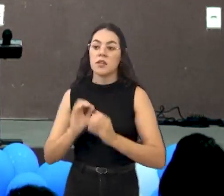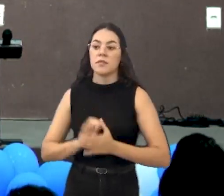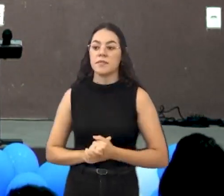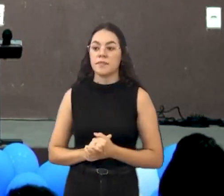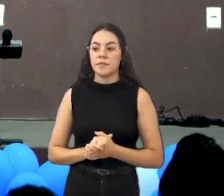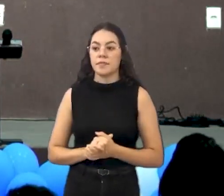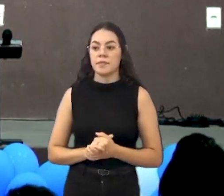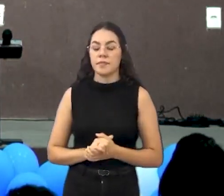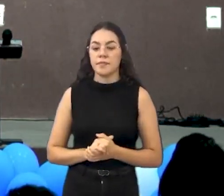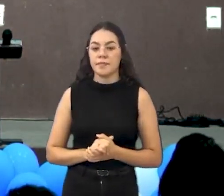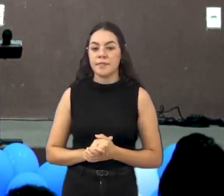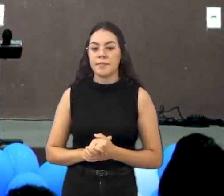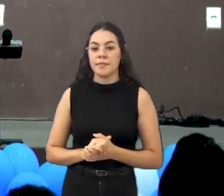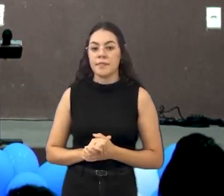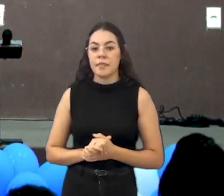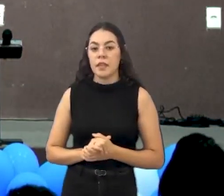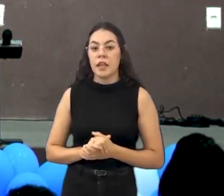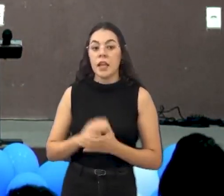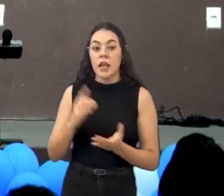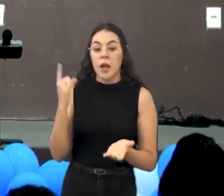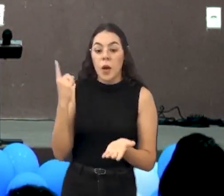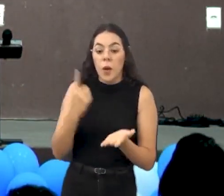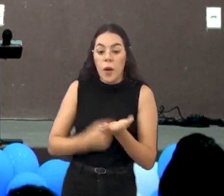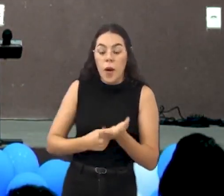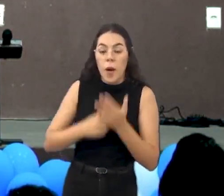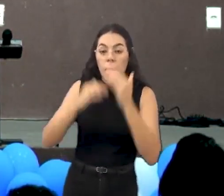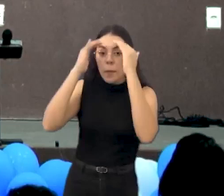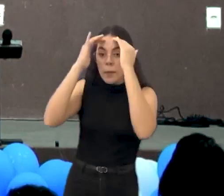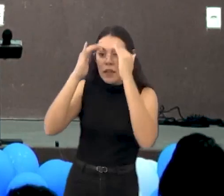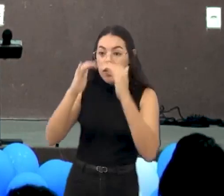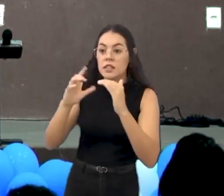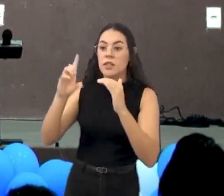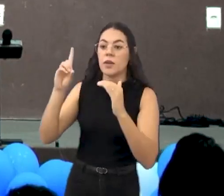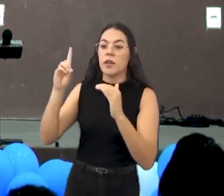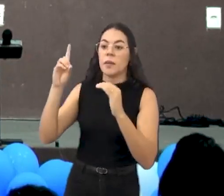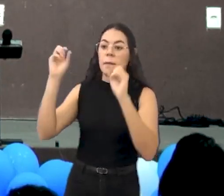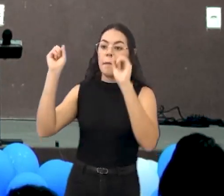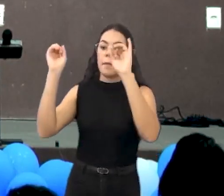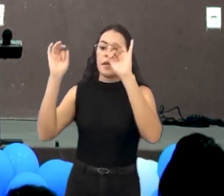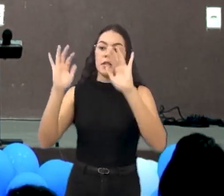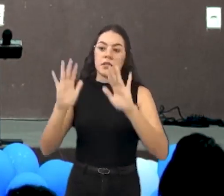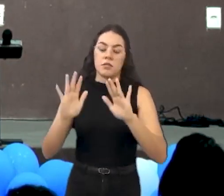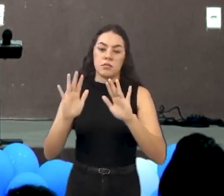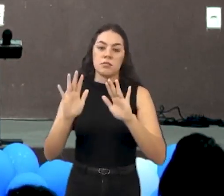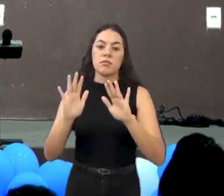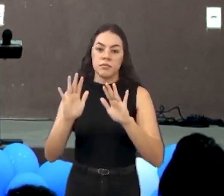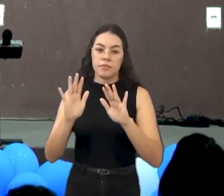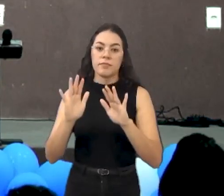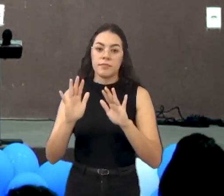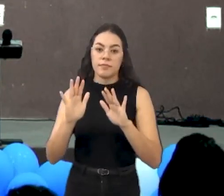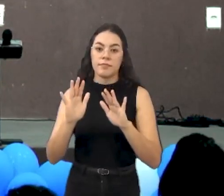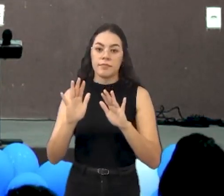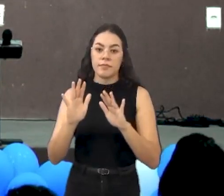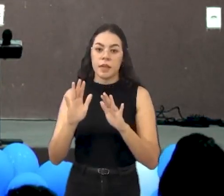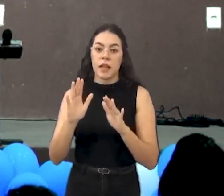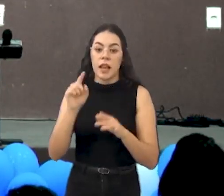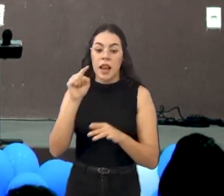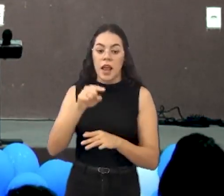Então, o que Deus estava propondo na obediência eram bênçãos sobre o povo de